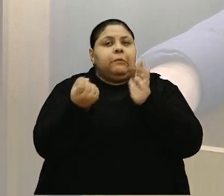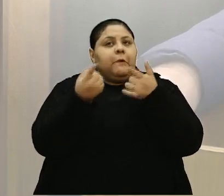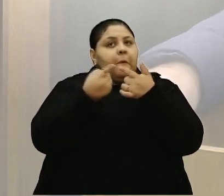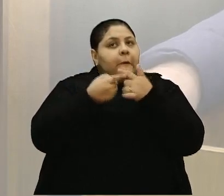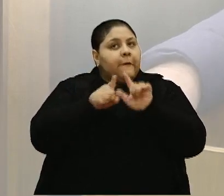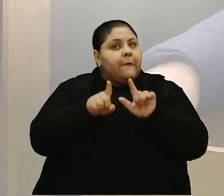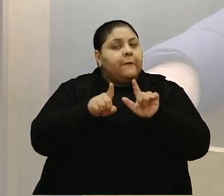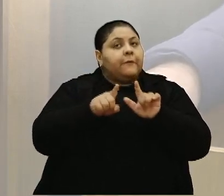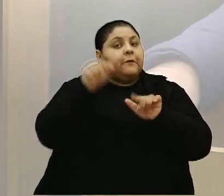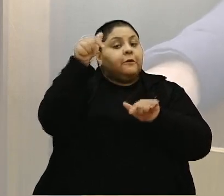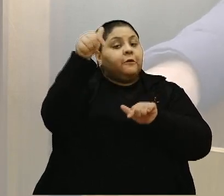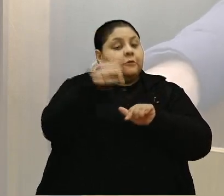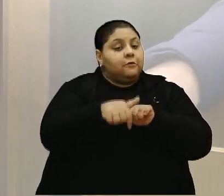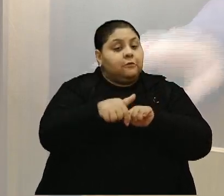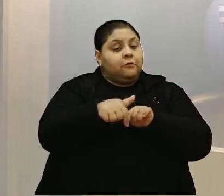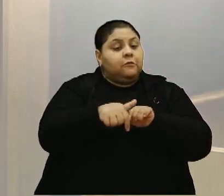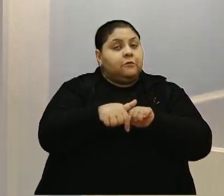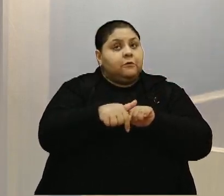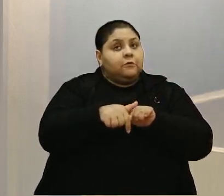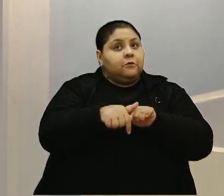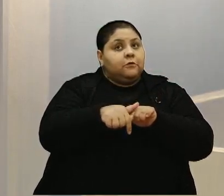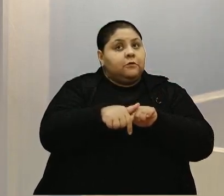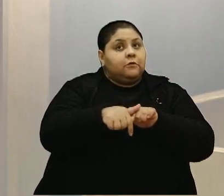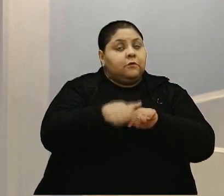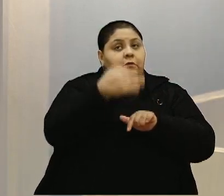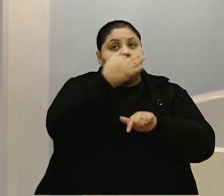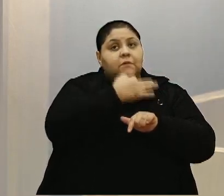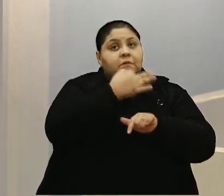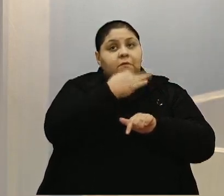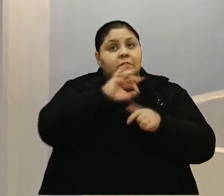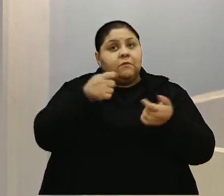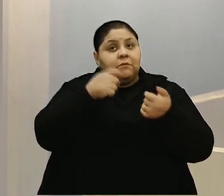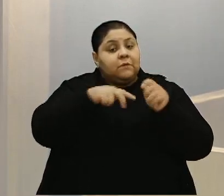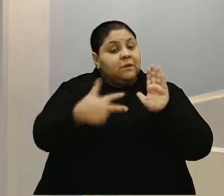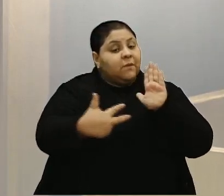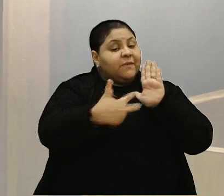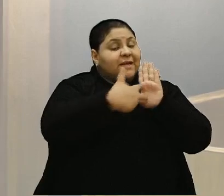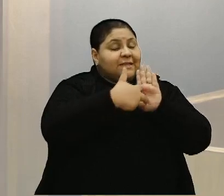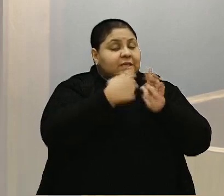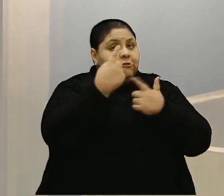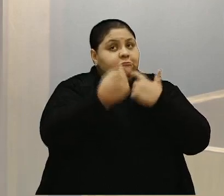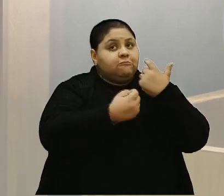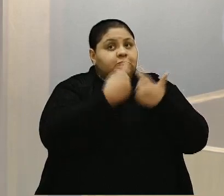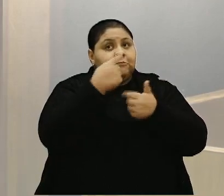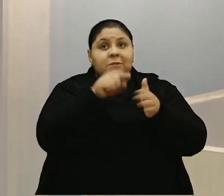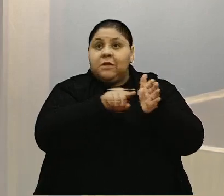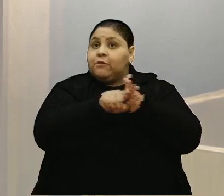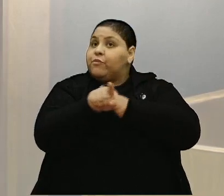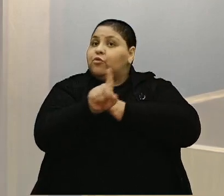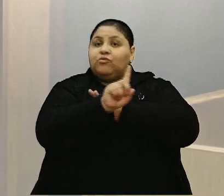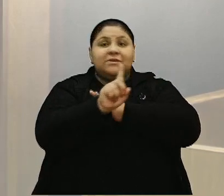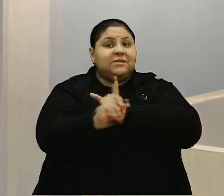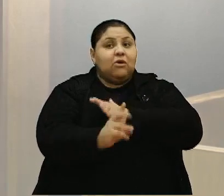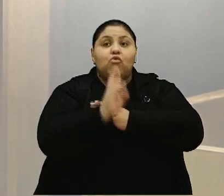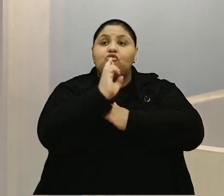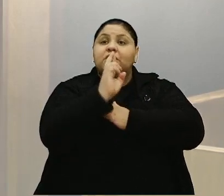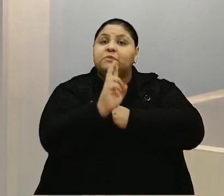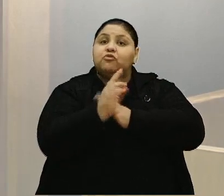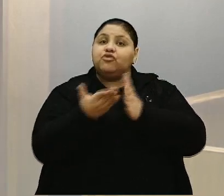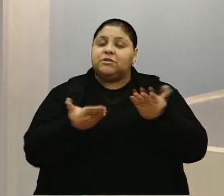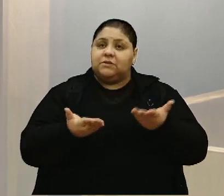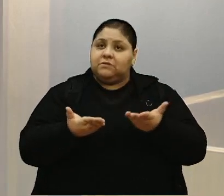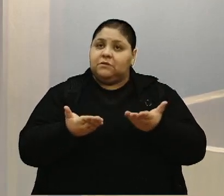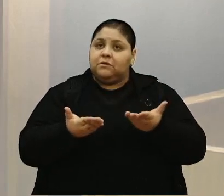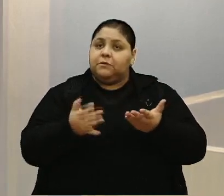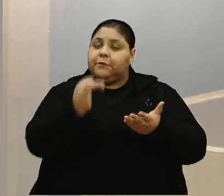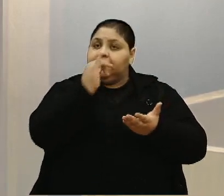Mas, aqui na nossa aldeia, nós precisamos ter atenção com algumas coisas, perguntas que não foram respondidas.